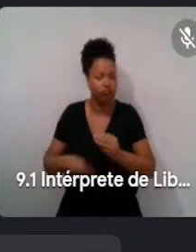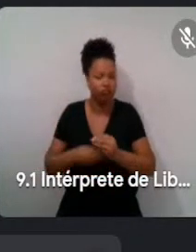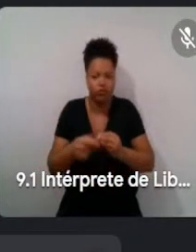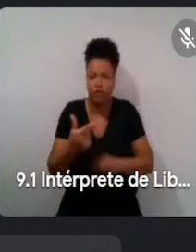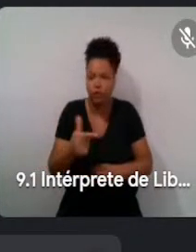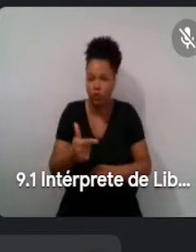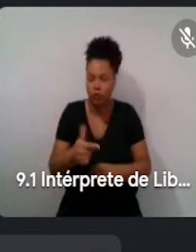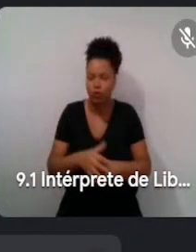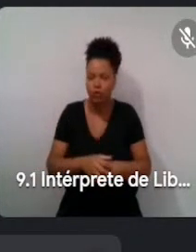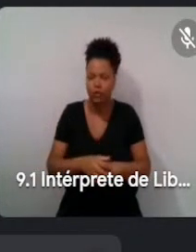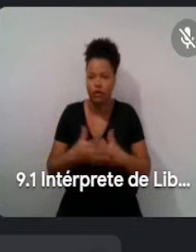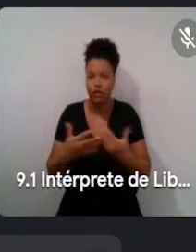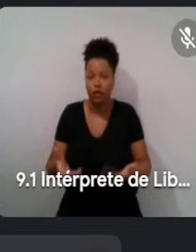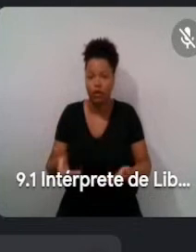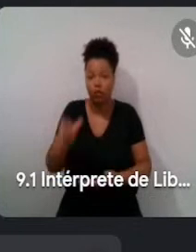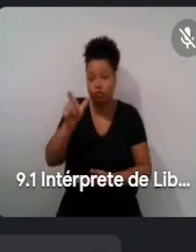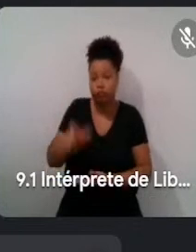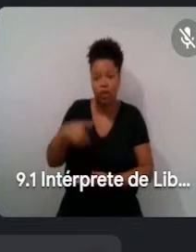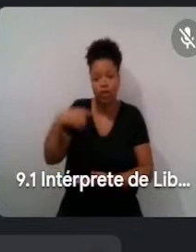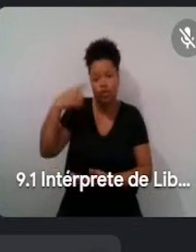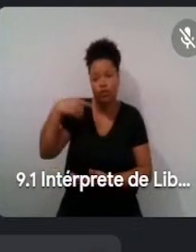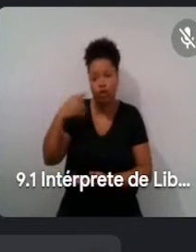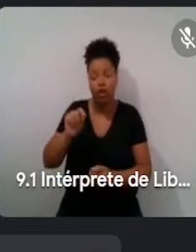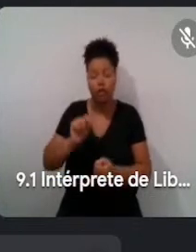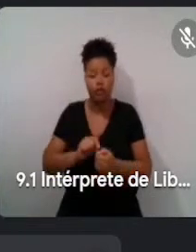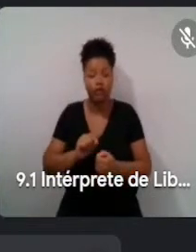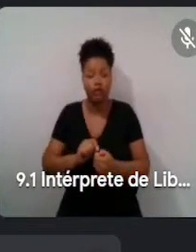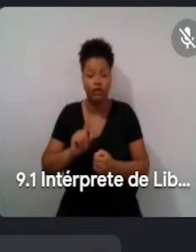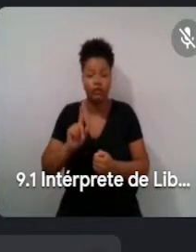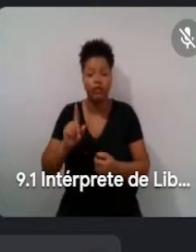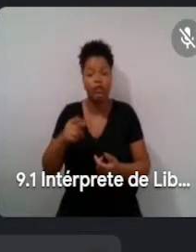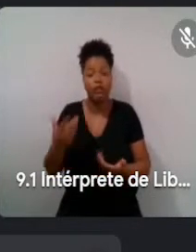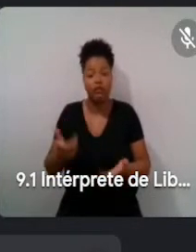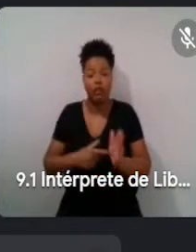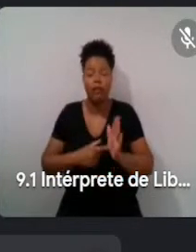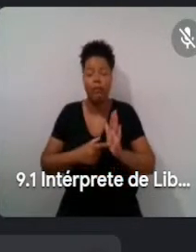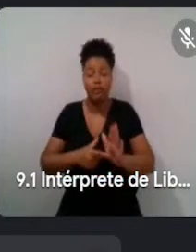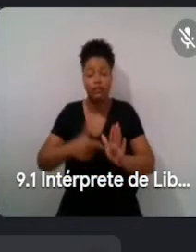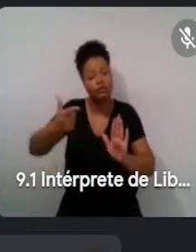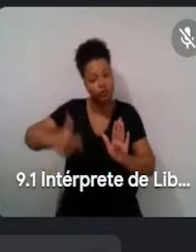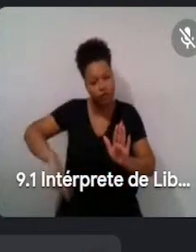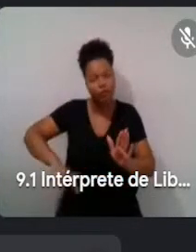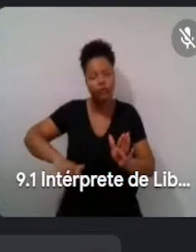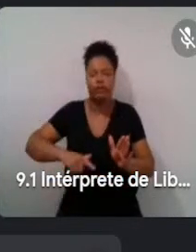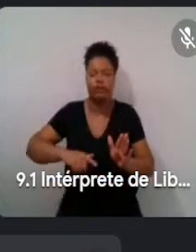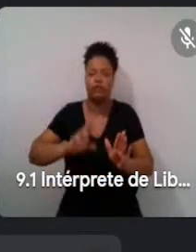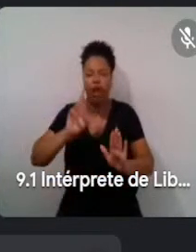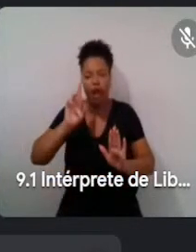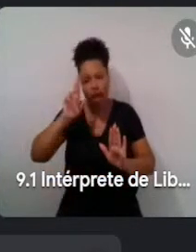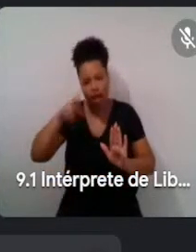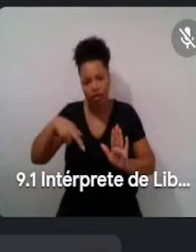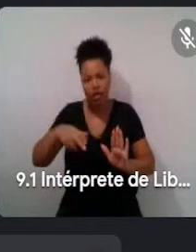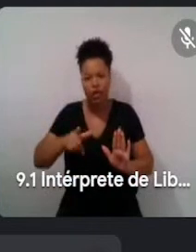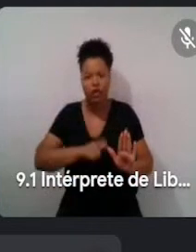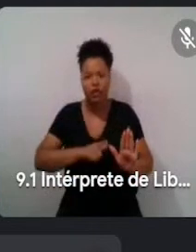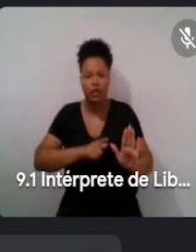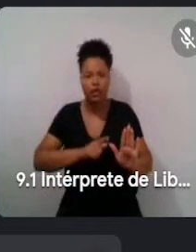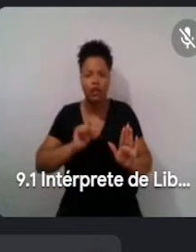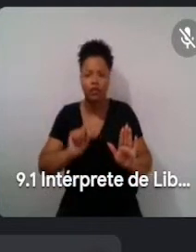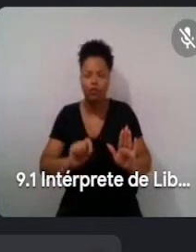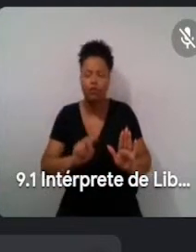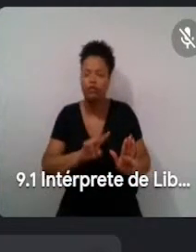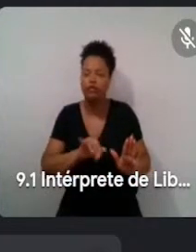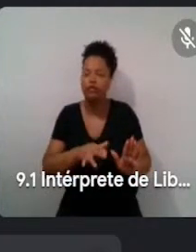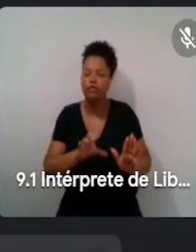por meio do advogado foi ratificar aquelas razões, no sentido de que efetivamente haveria um vício na